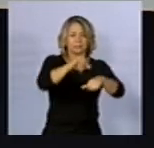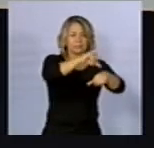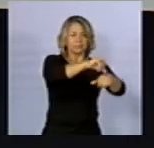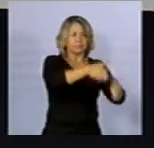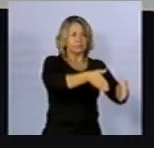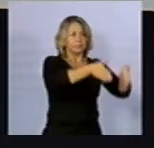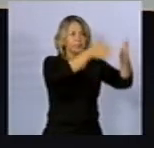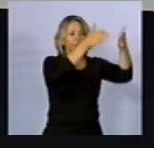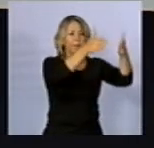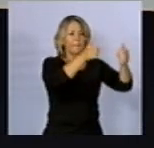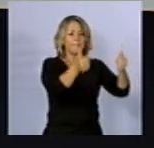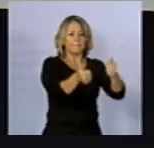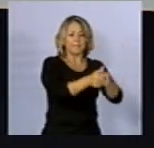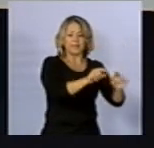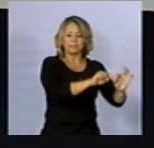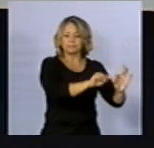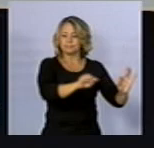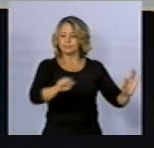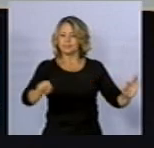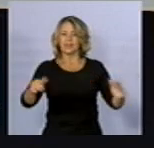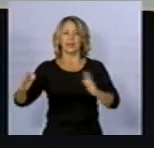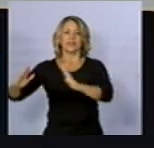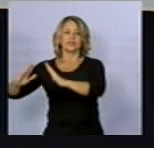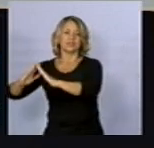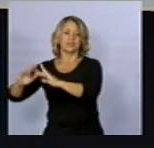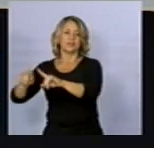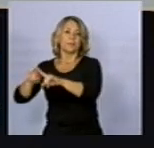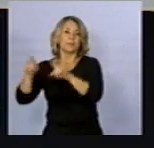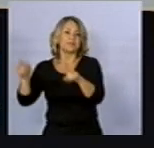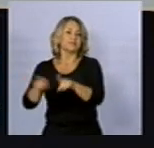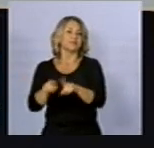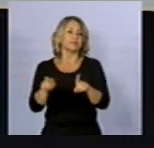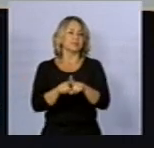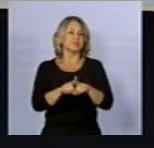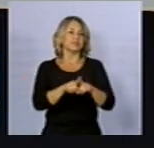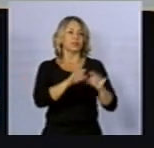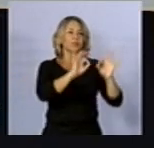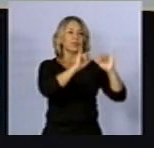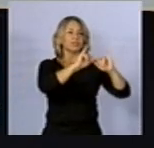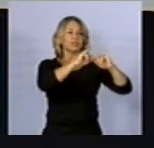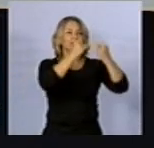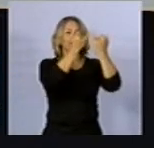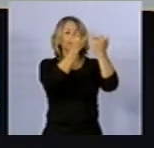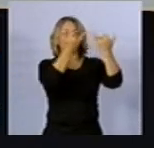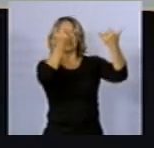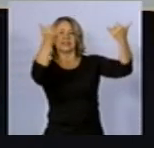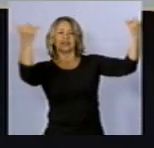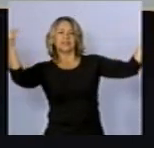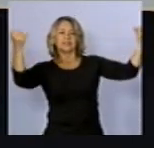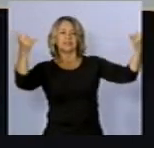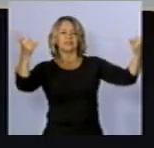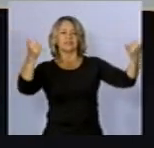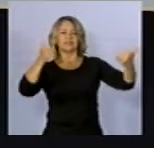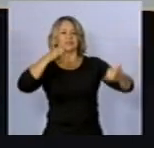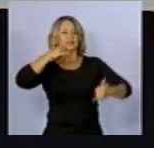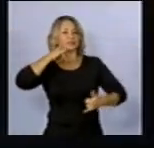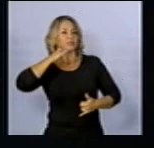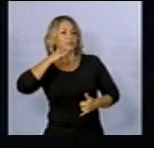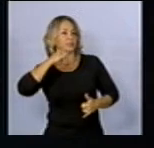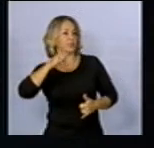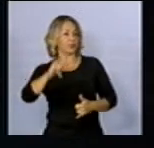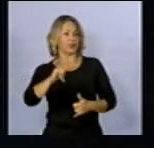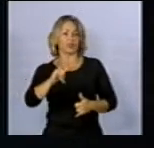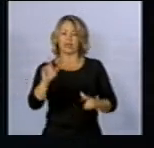eletromagnéticas, mas fontes de linhas de alta... Não houve diferenças. As linhas